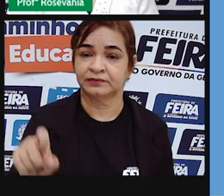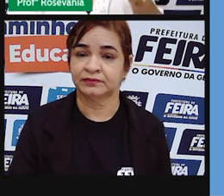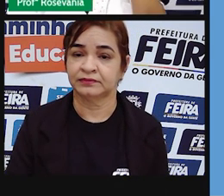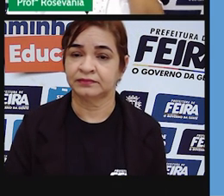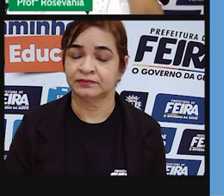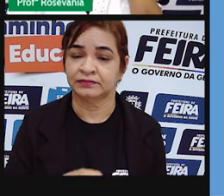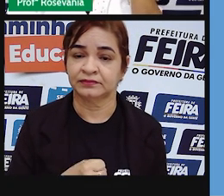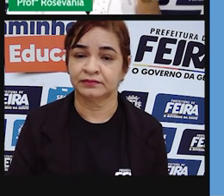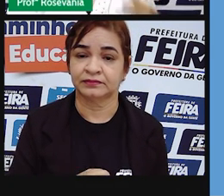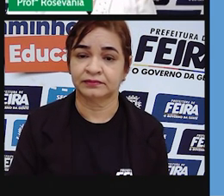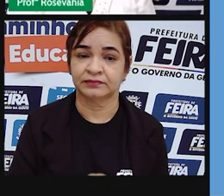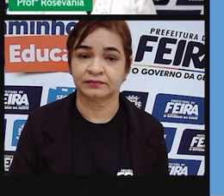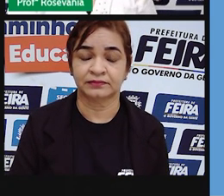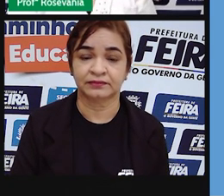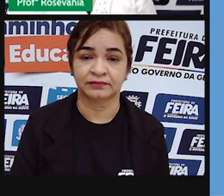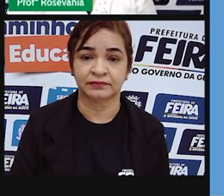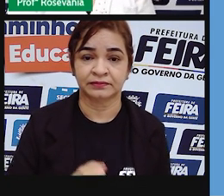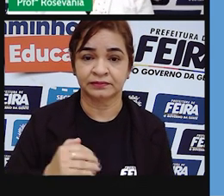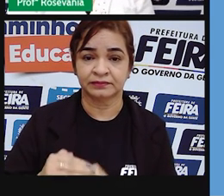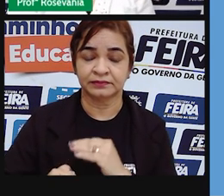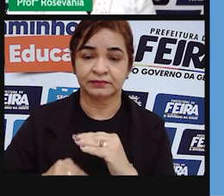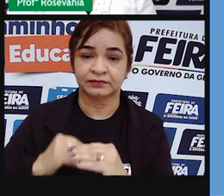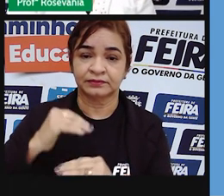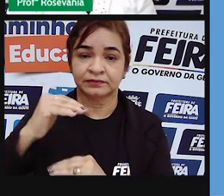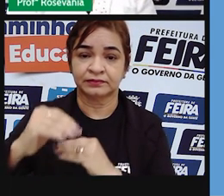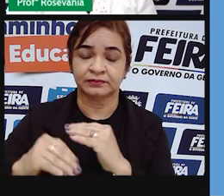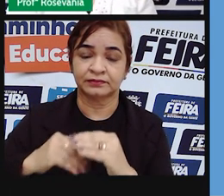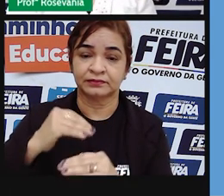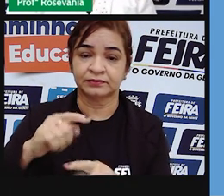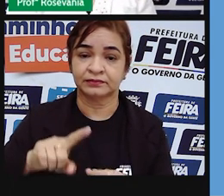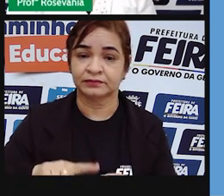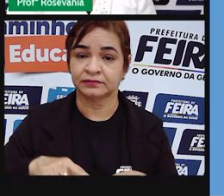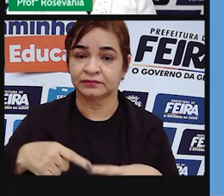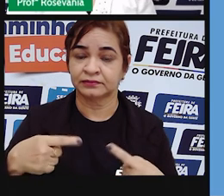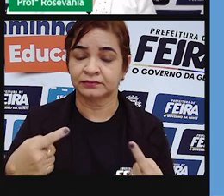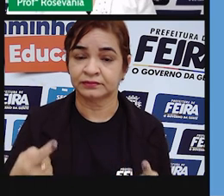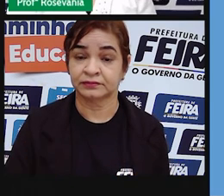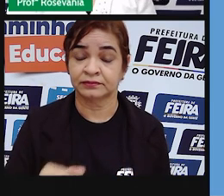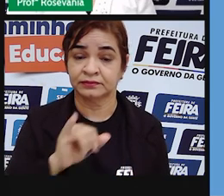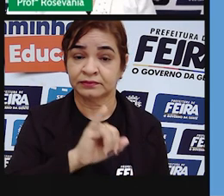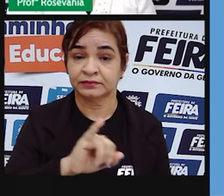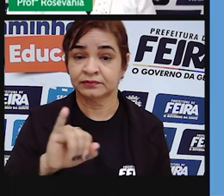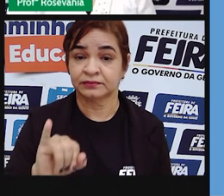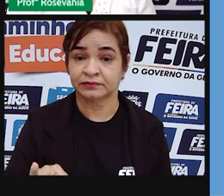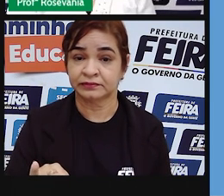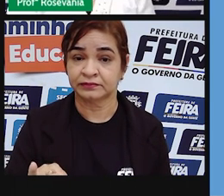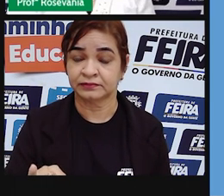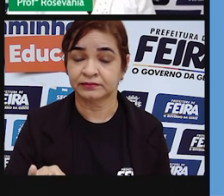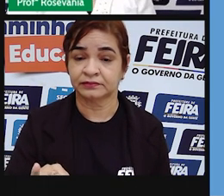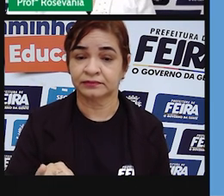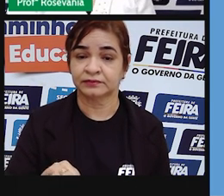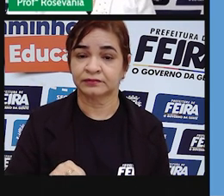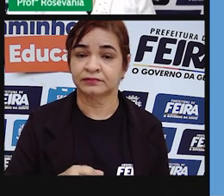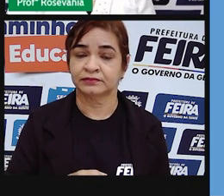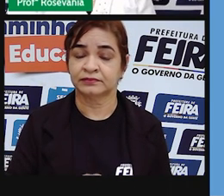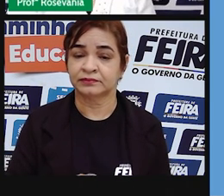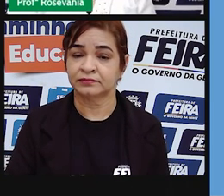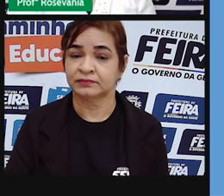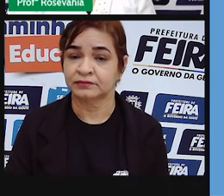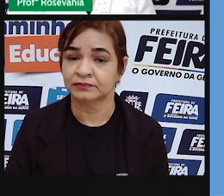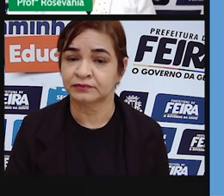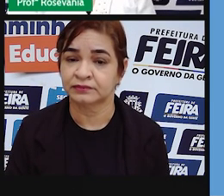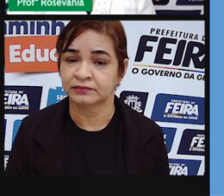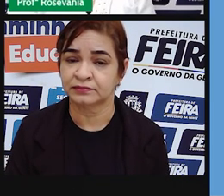de homem não é elevação mas os italianos né nesse Pedrinho